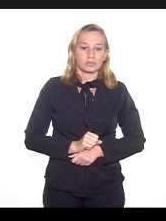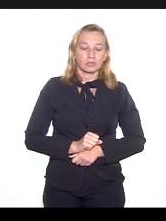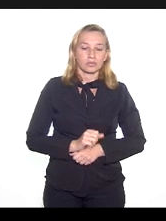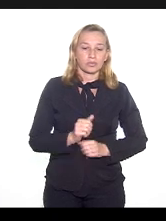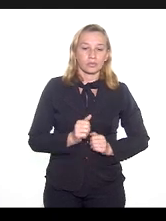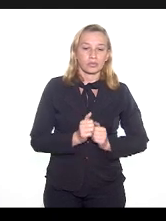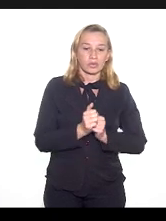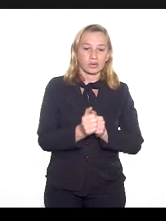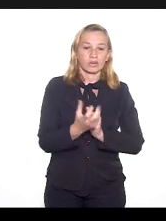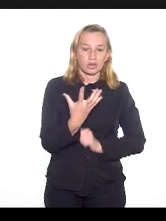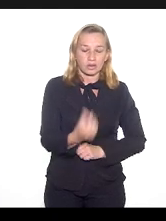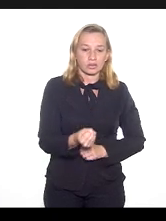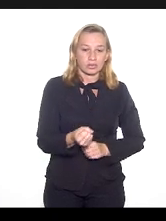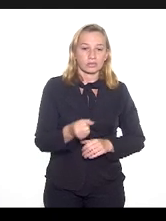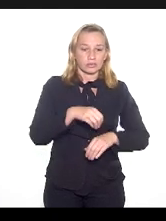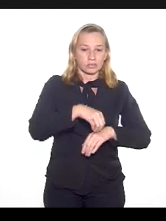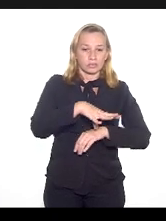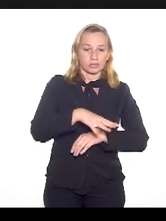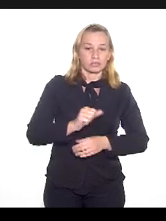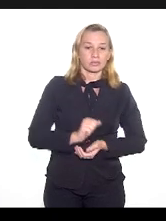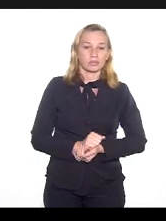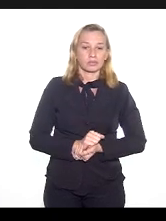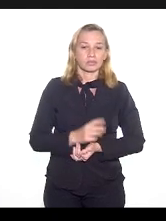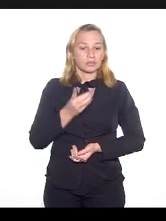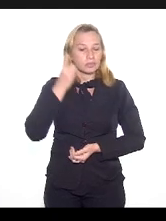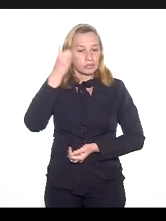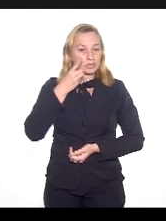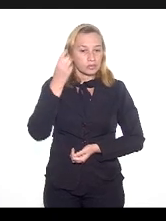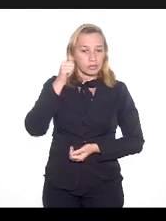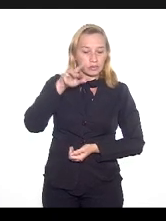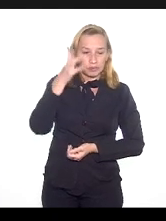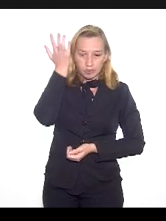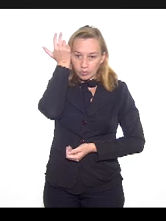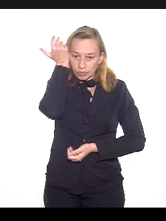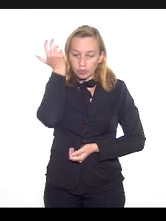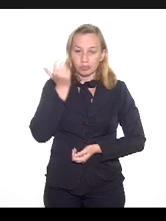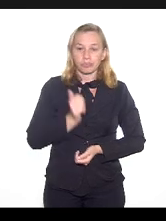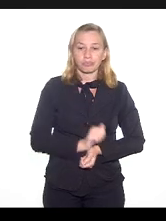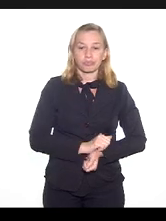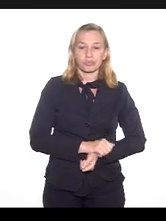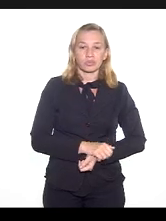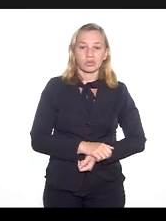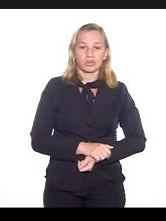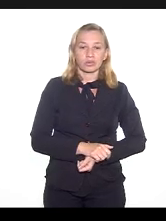Acolho os destaques em bloco. Deputado Eliomar Coelho?